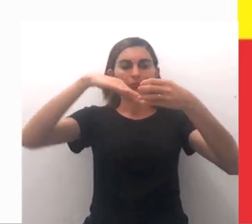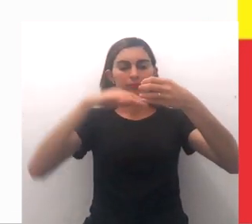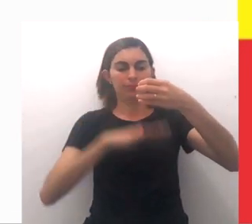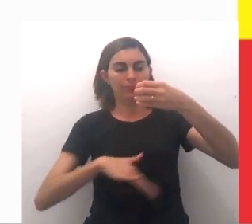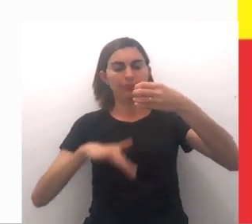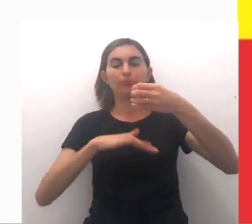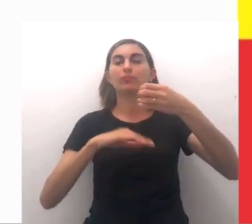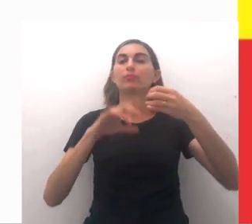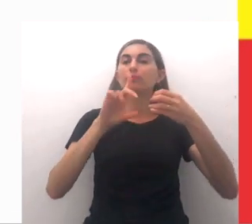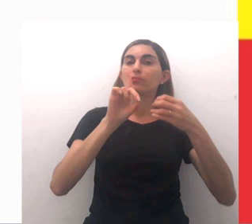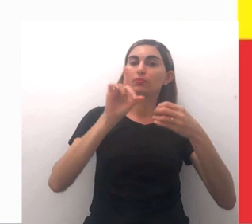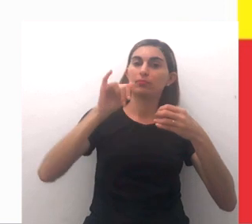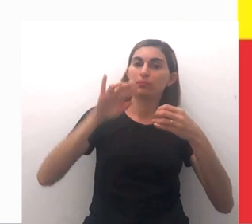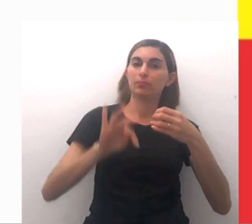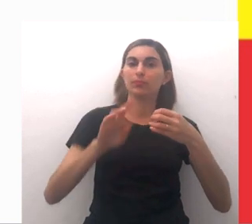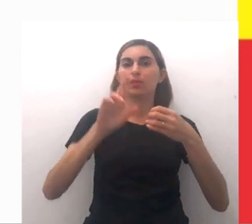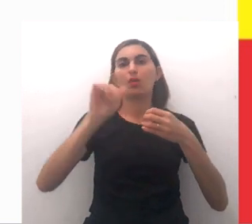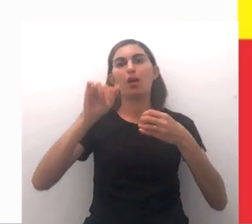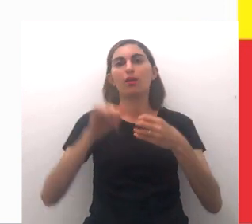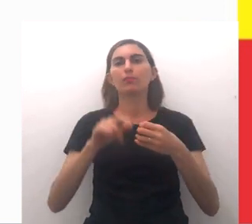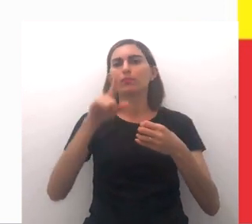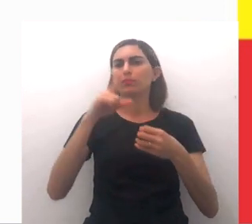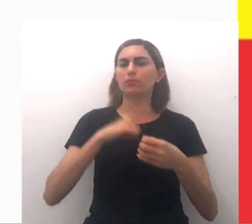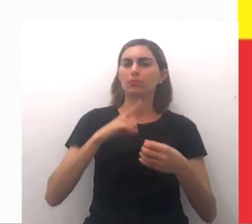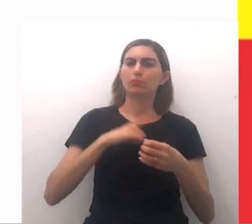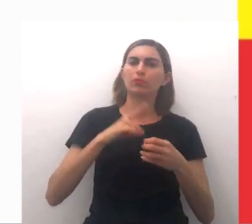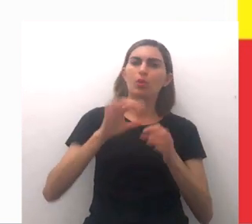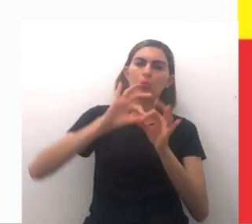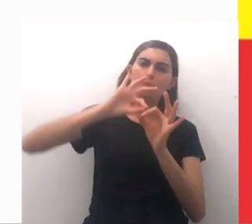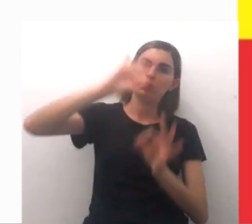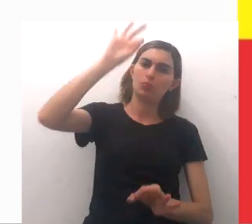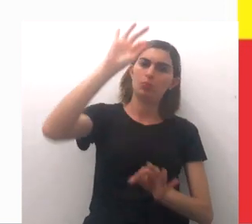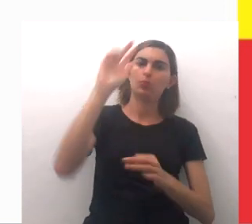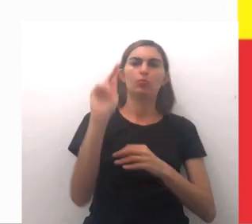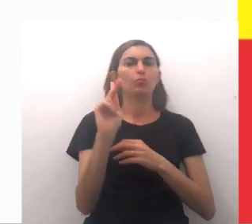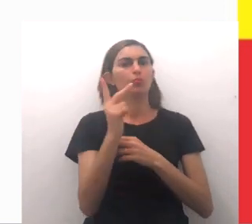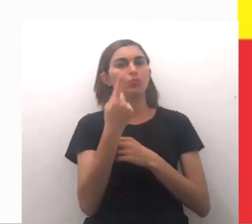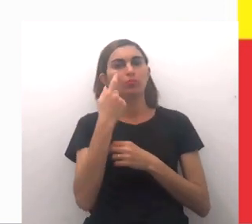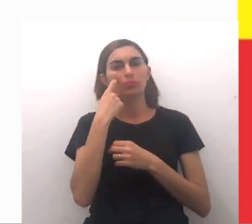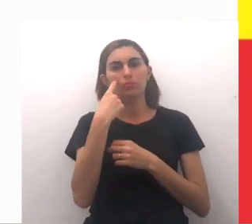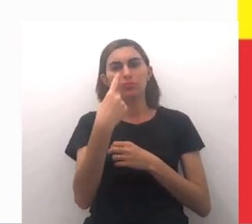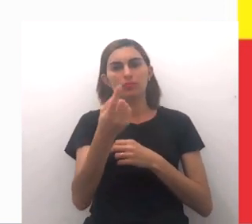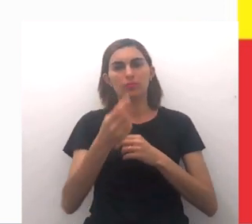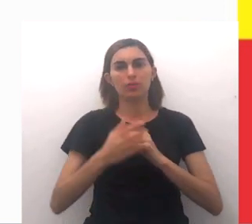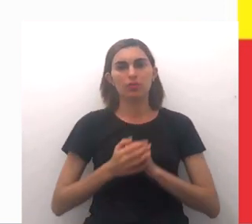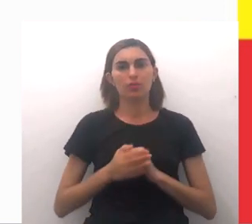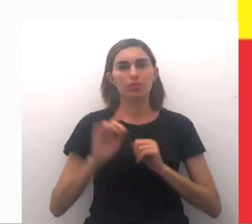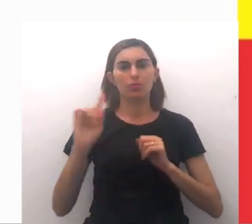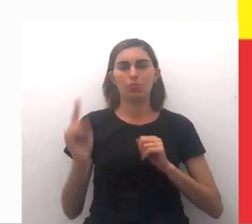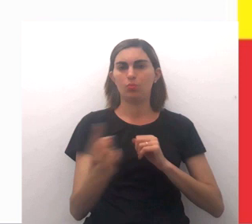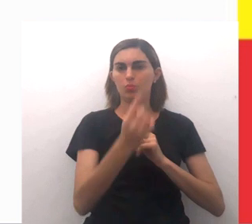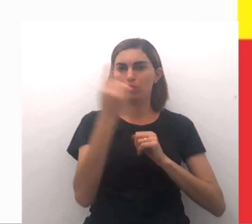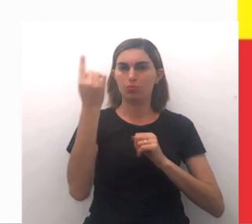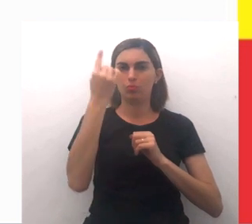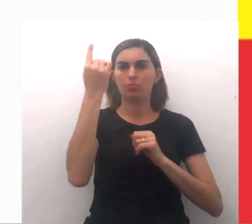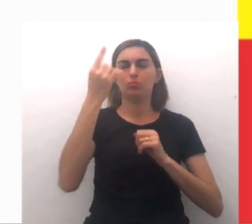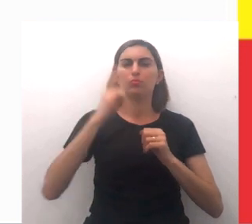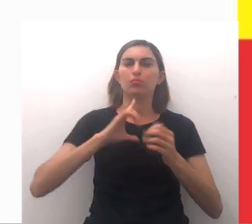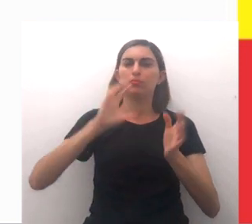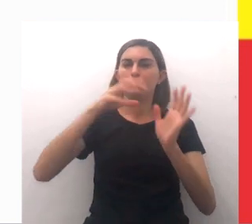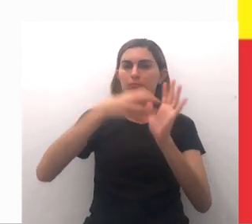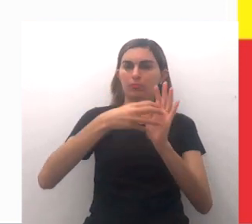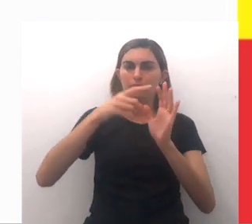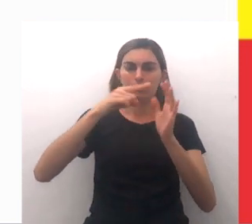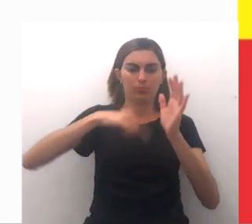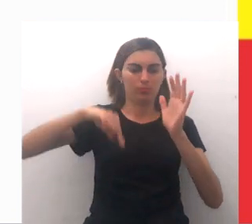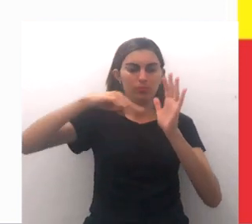um raio. Também existe aí a altura. Veja que a altura compreende, ó, do centro da circunferência